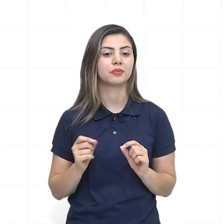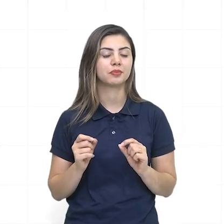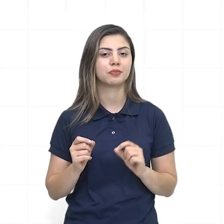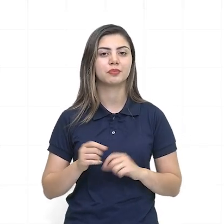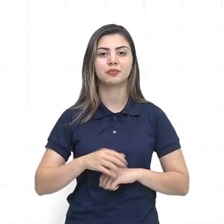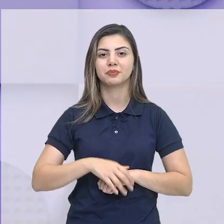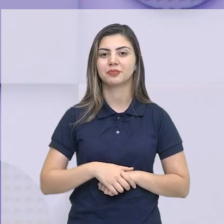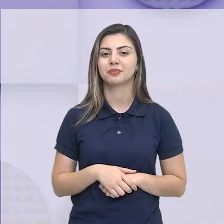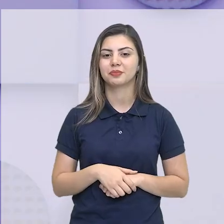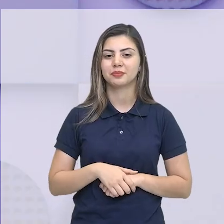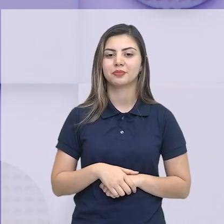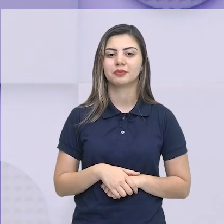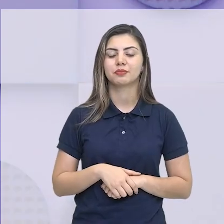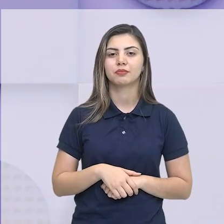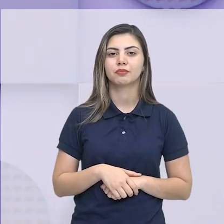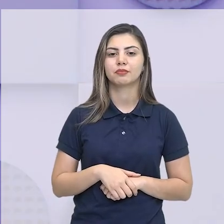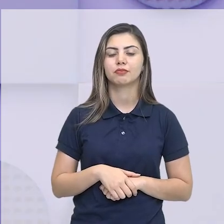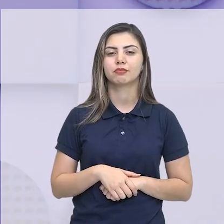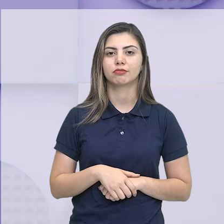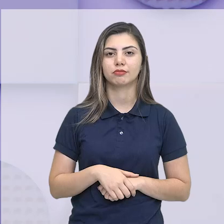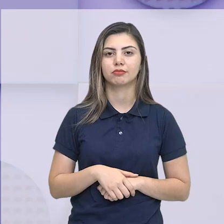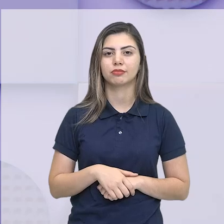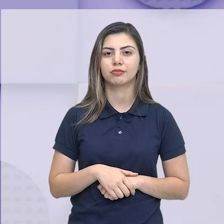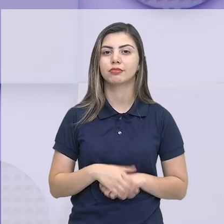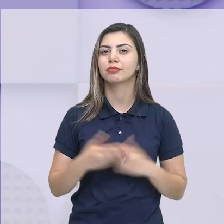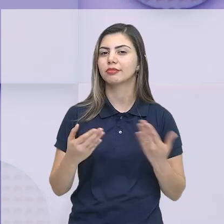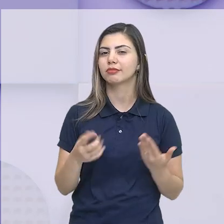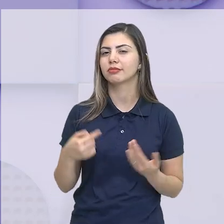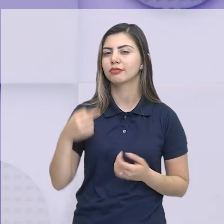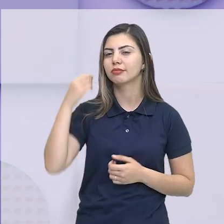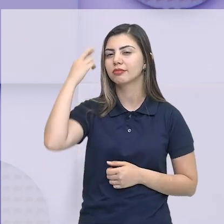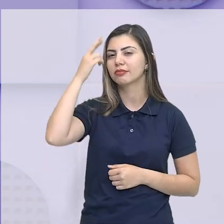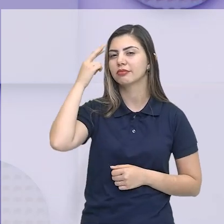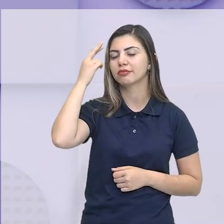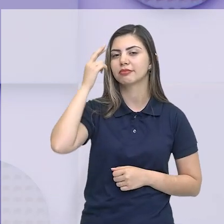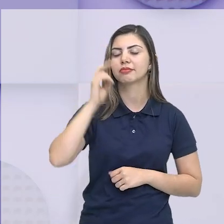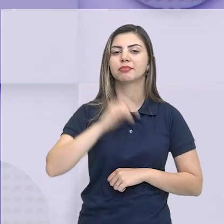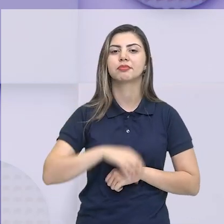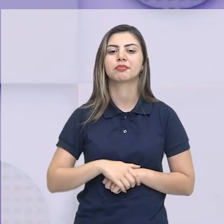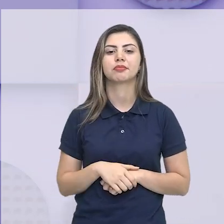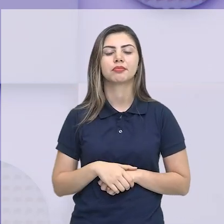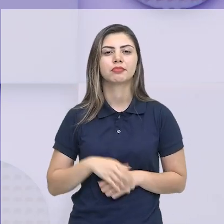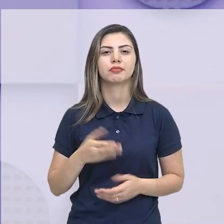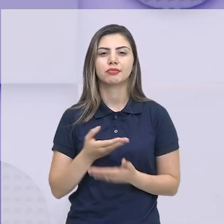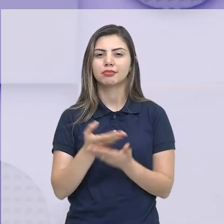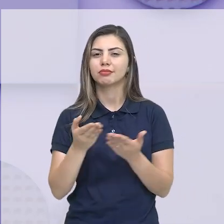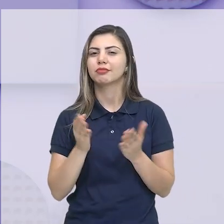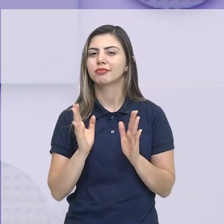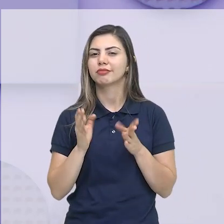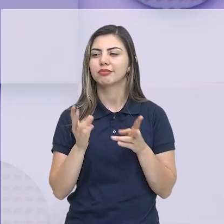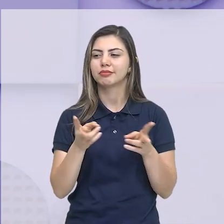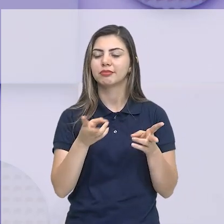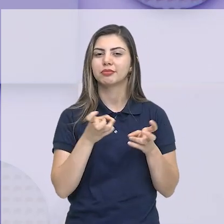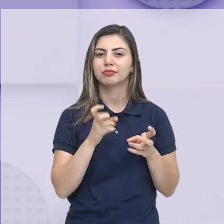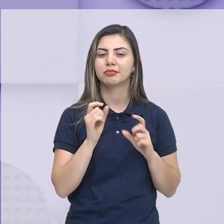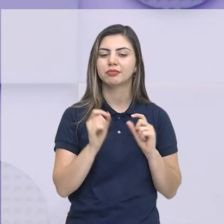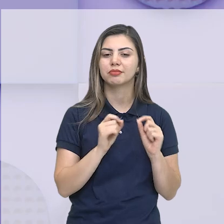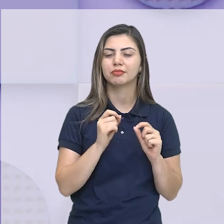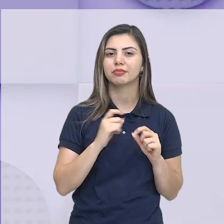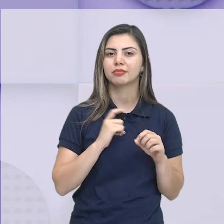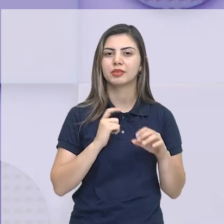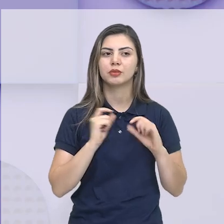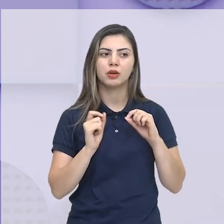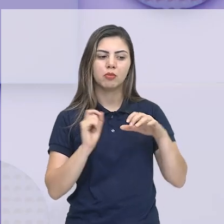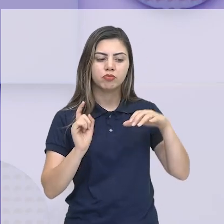mais um passo pensando contigo. Você já viu aquelas grandes cavernas